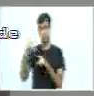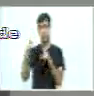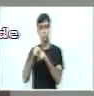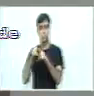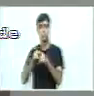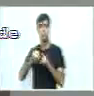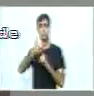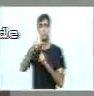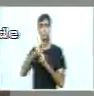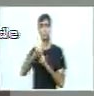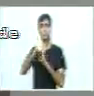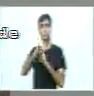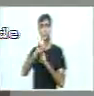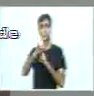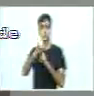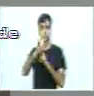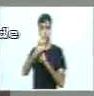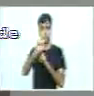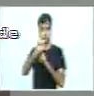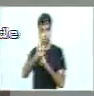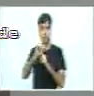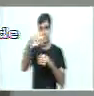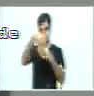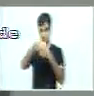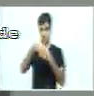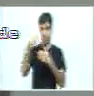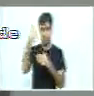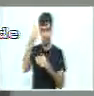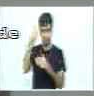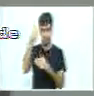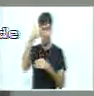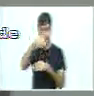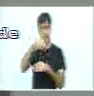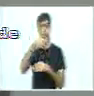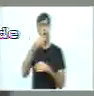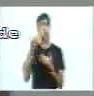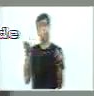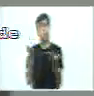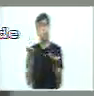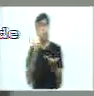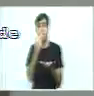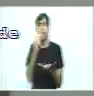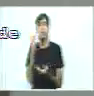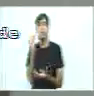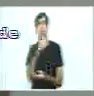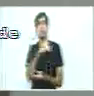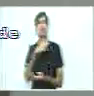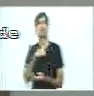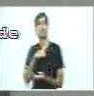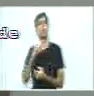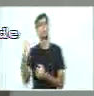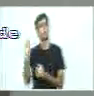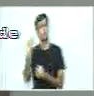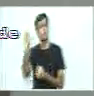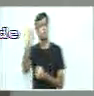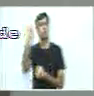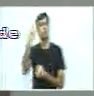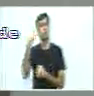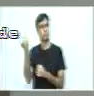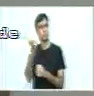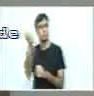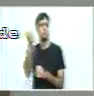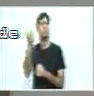São Paulo, e vem na crista do que há de mais novo no que se refere à valorização,